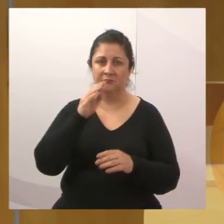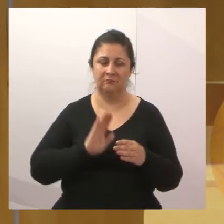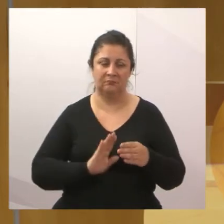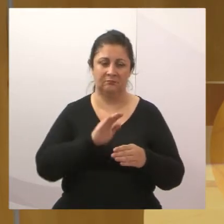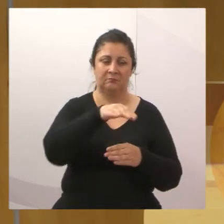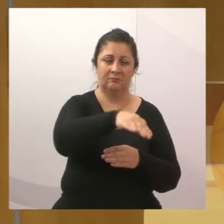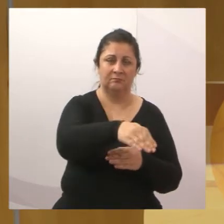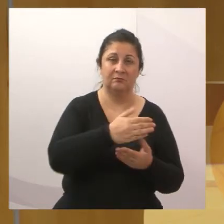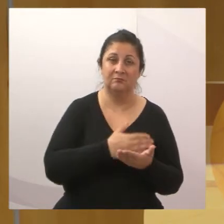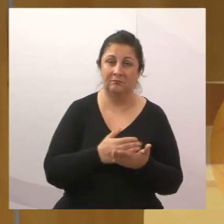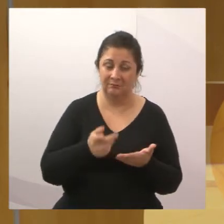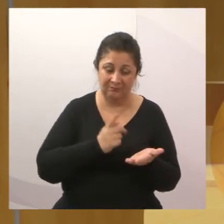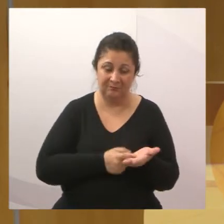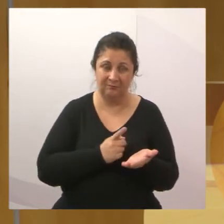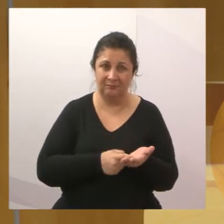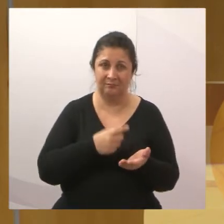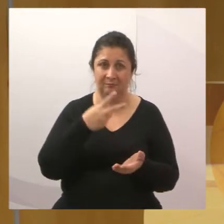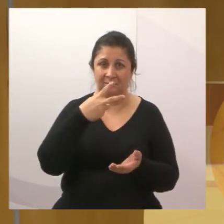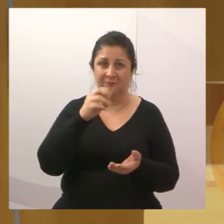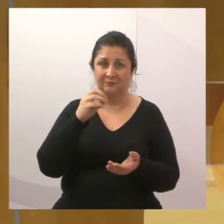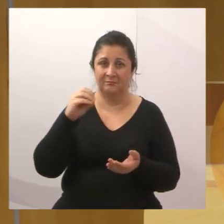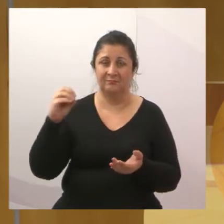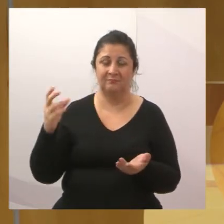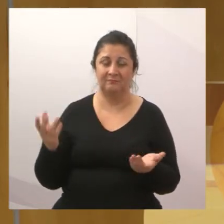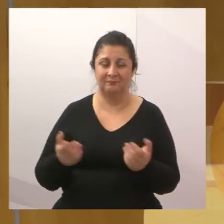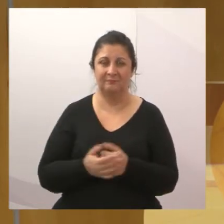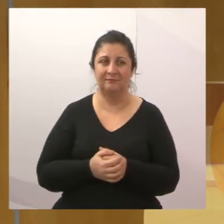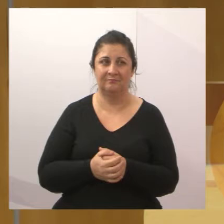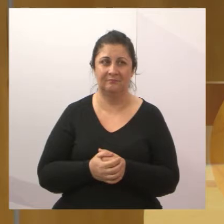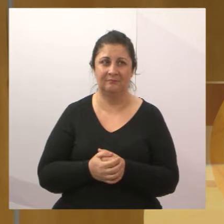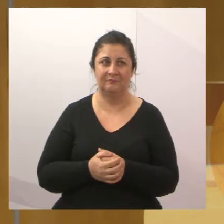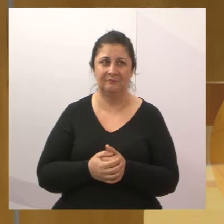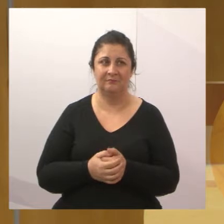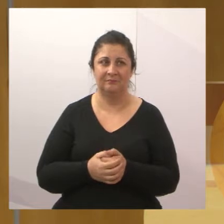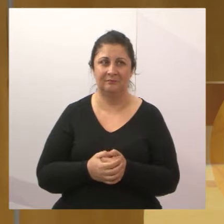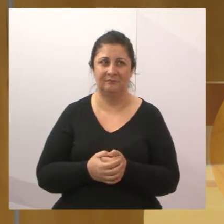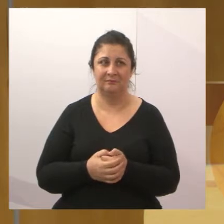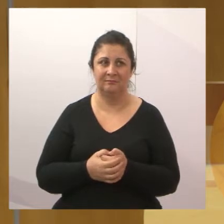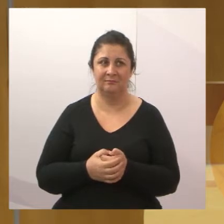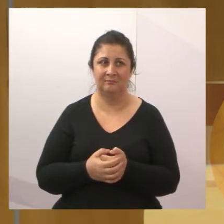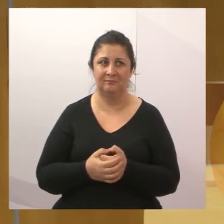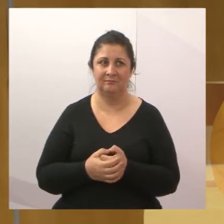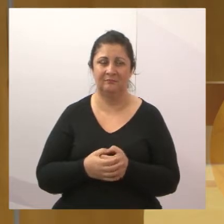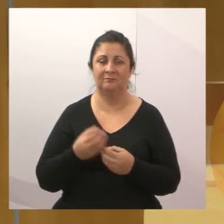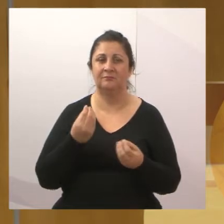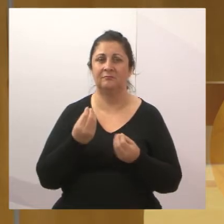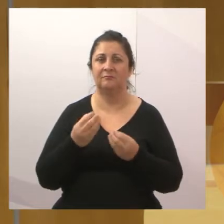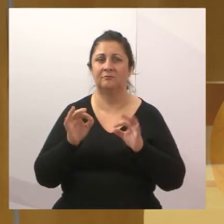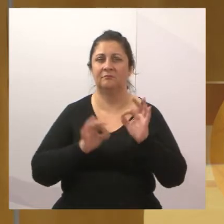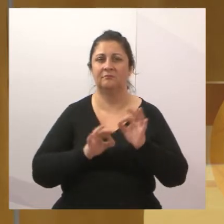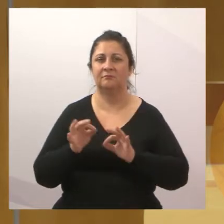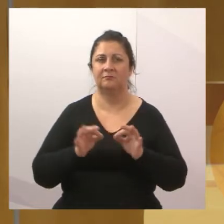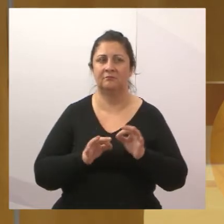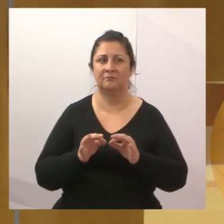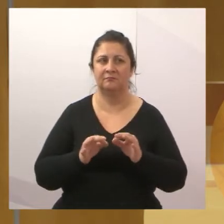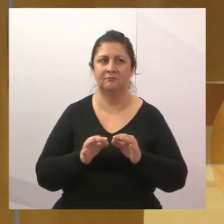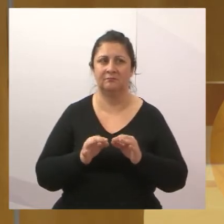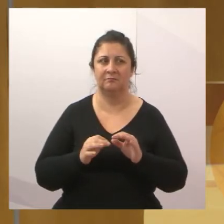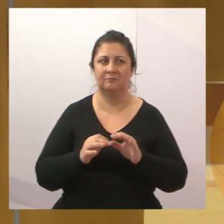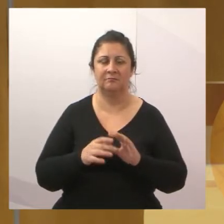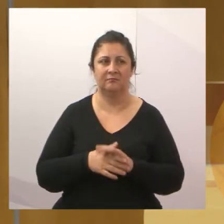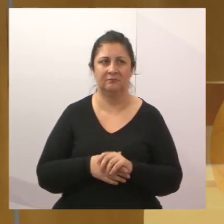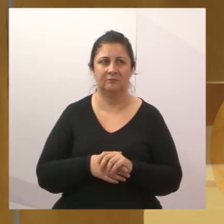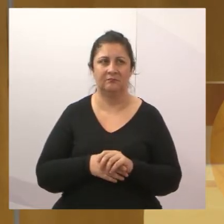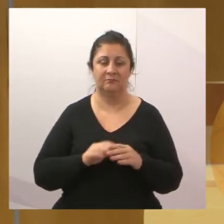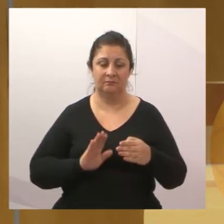2000. Então, não se consegue fazer um projeto estruturante da envergadura do valor de